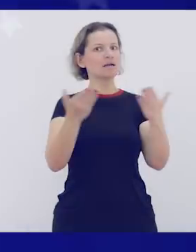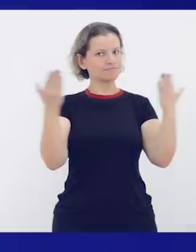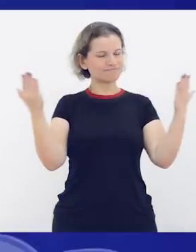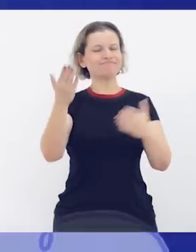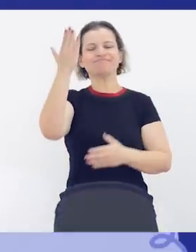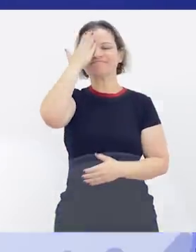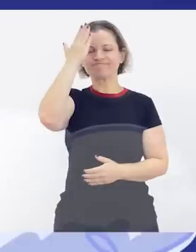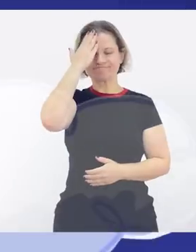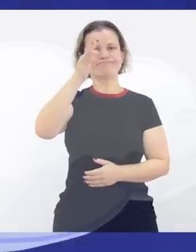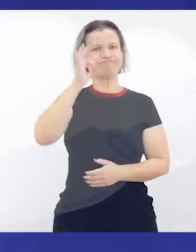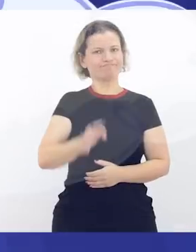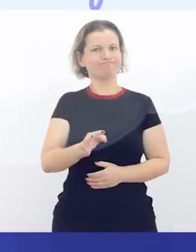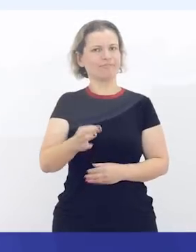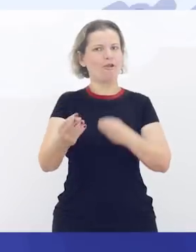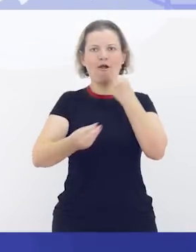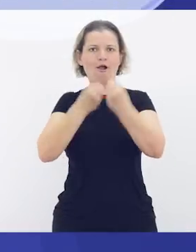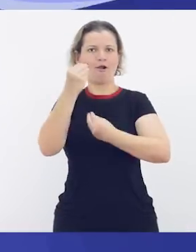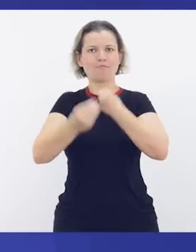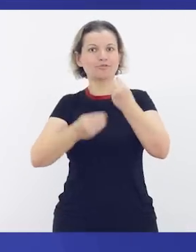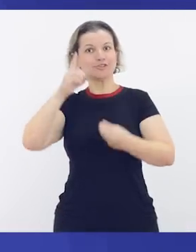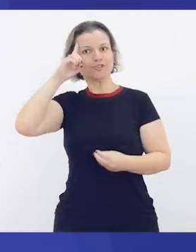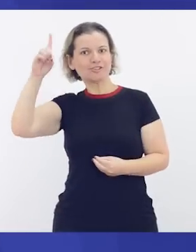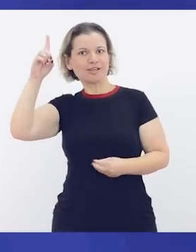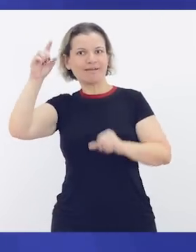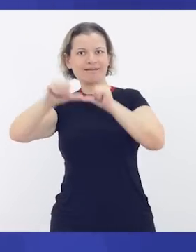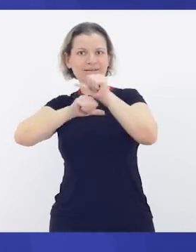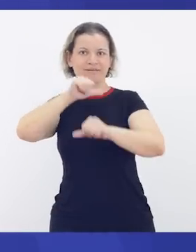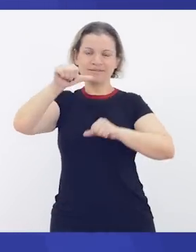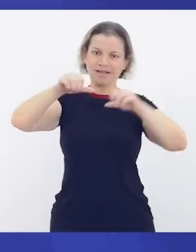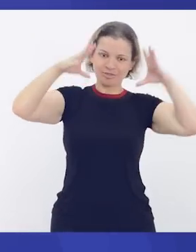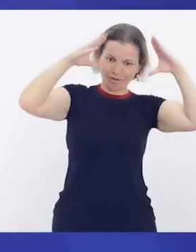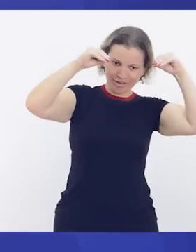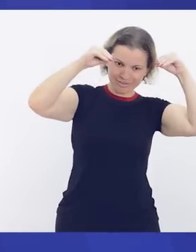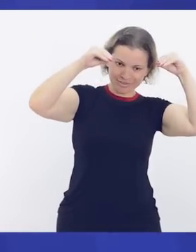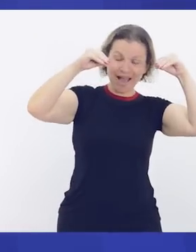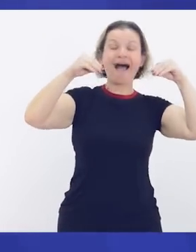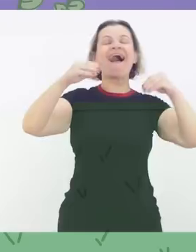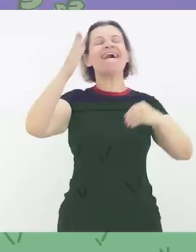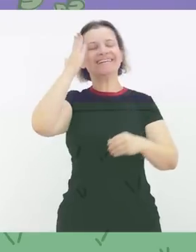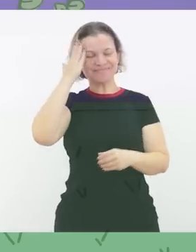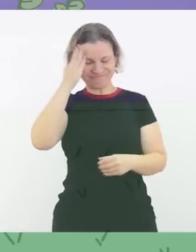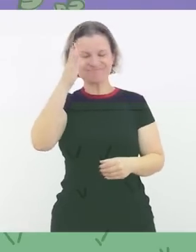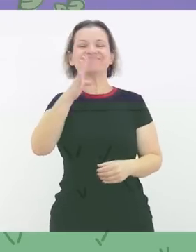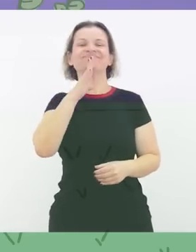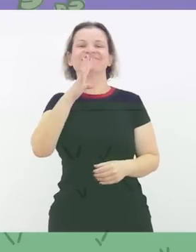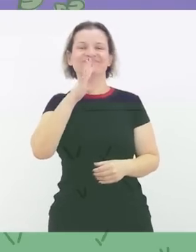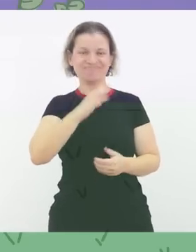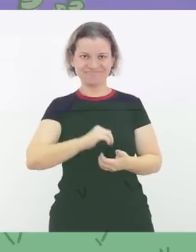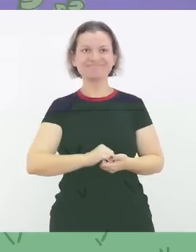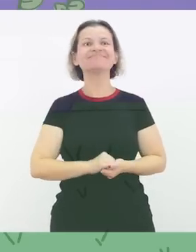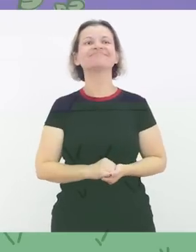deitar. Agora a gente já sabe direitinho como é que o dia fica à noite, né, Abelhuda?